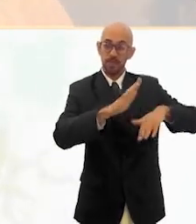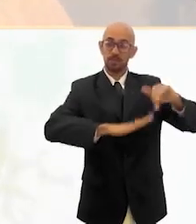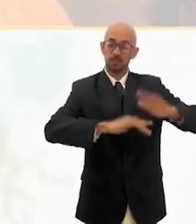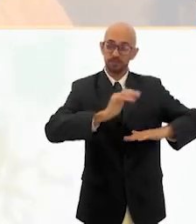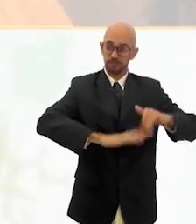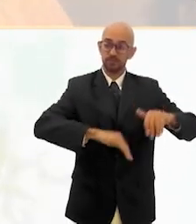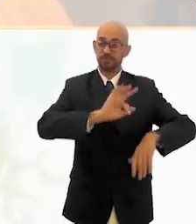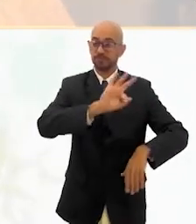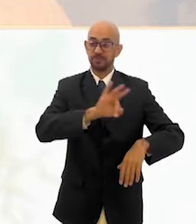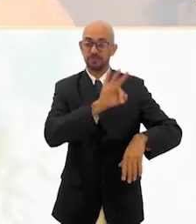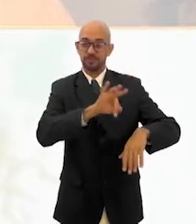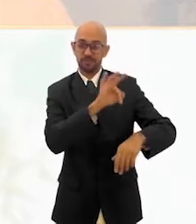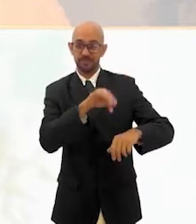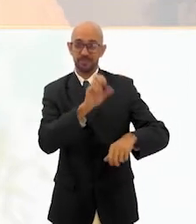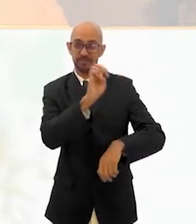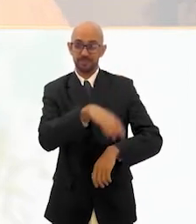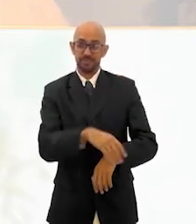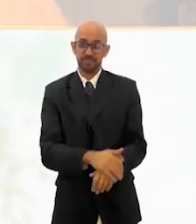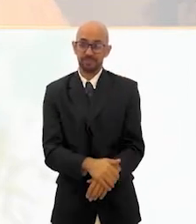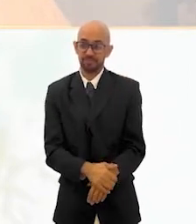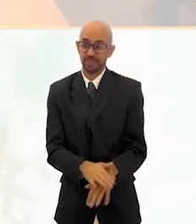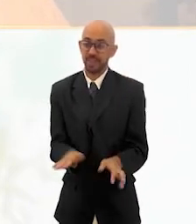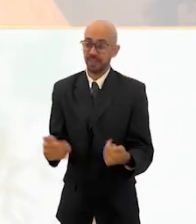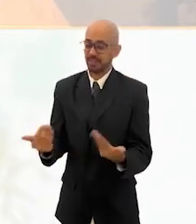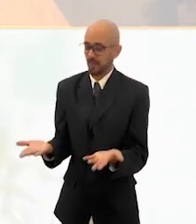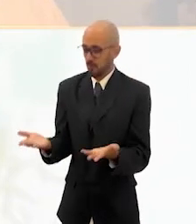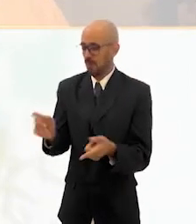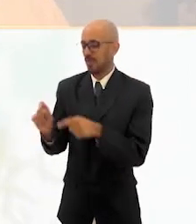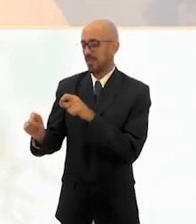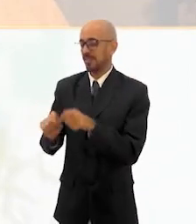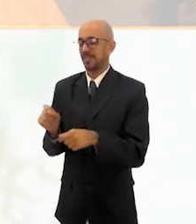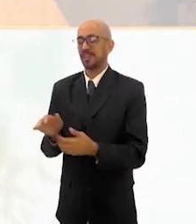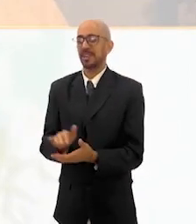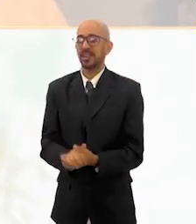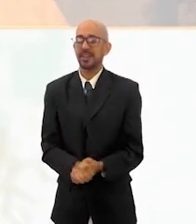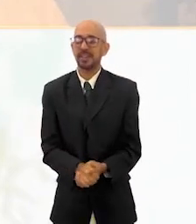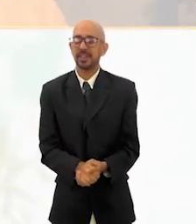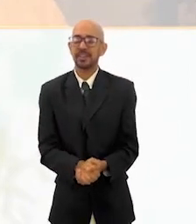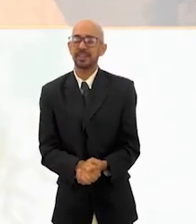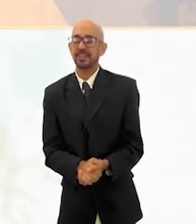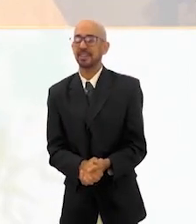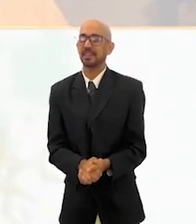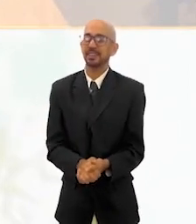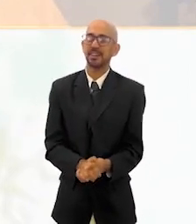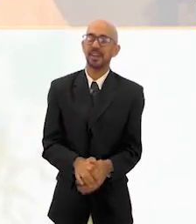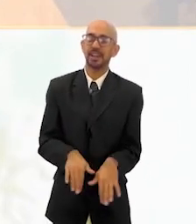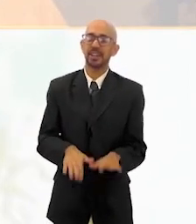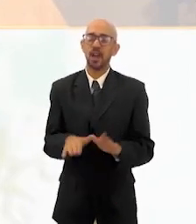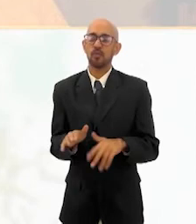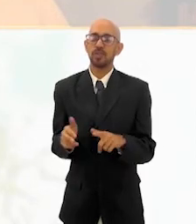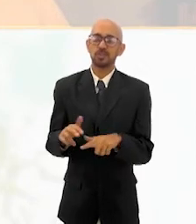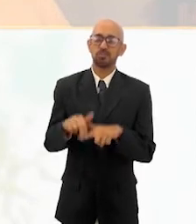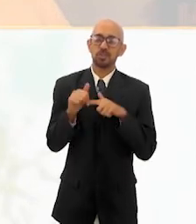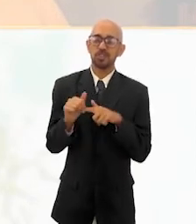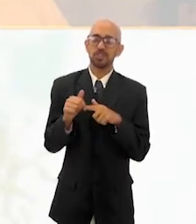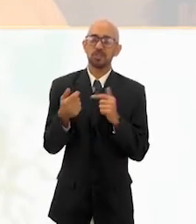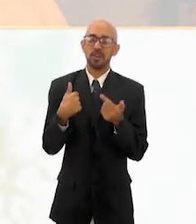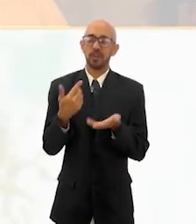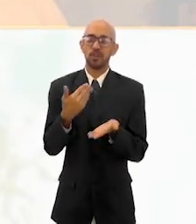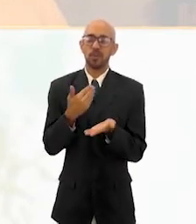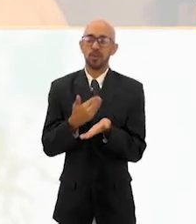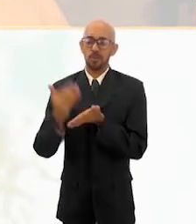mudar de faculdade, enfim. Foi, sabe? E aí, eu acho que daí que talvez já foi esse impulso,